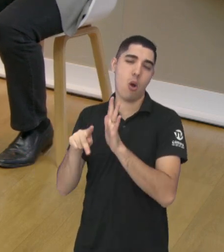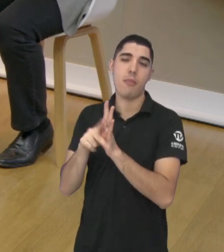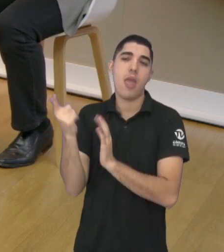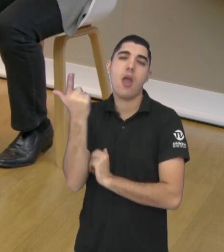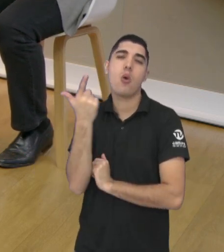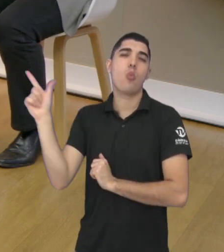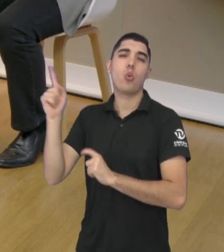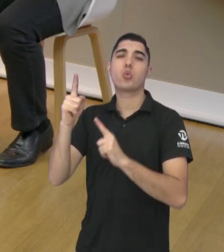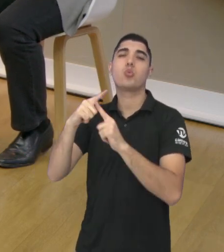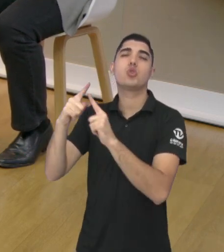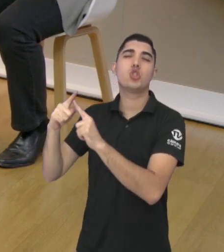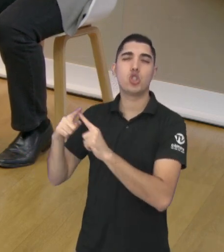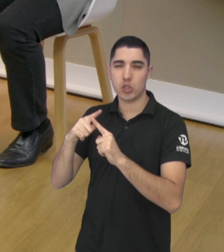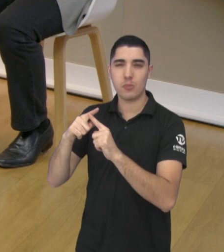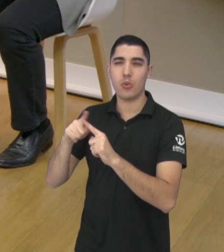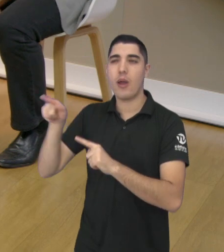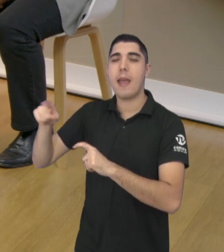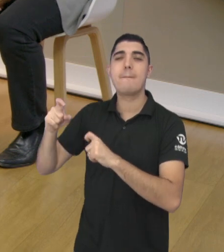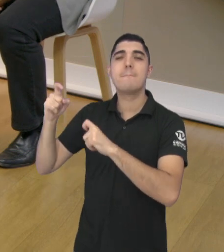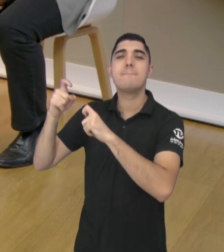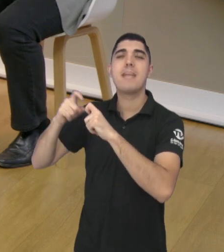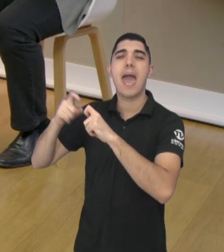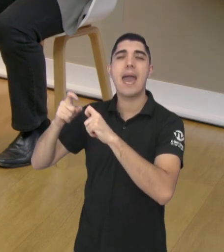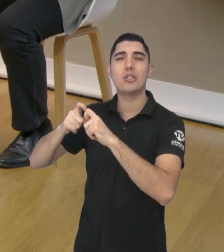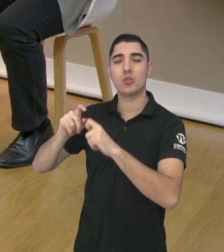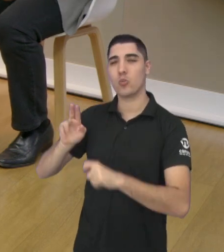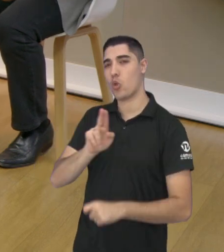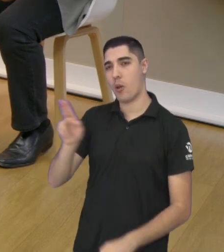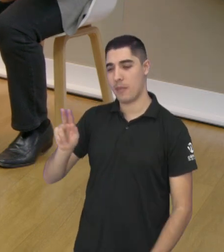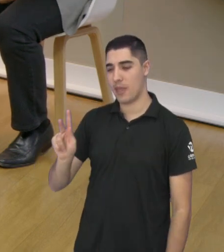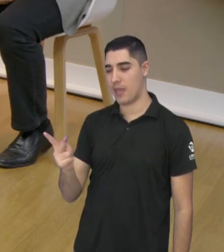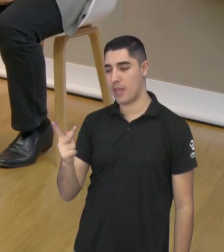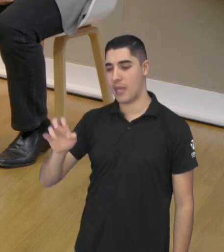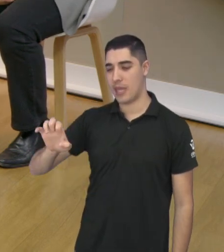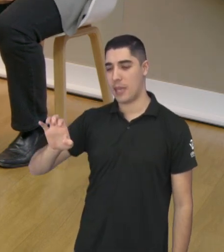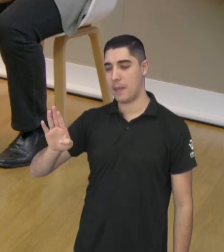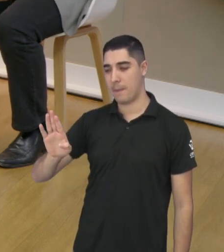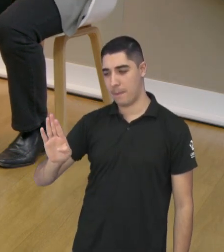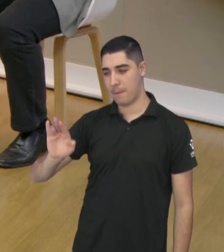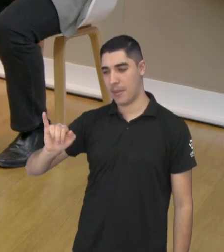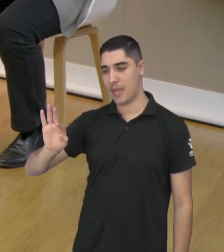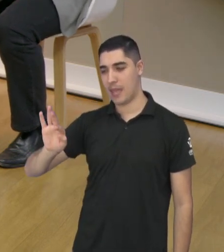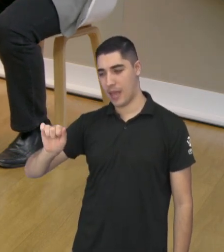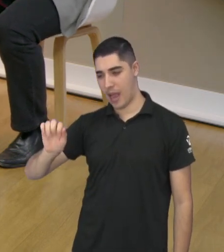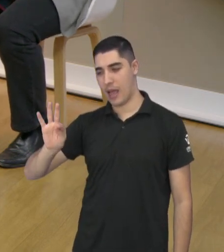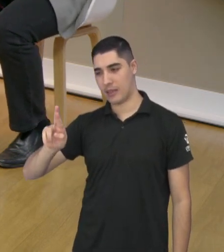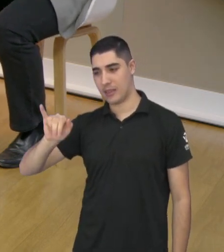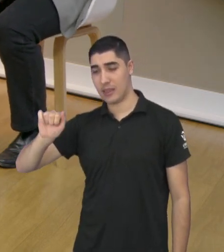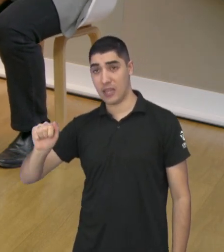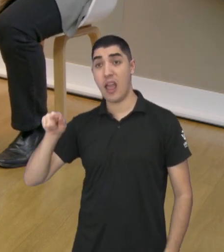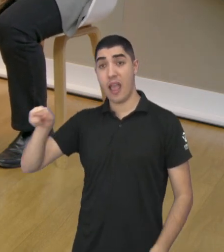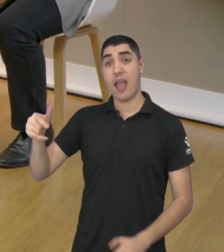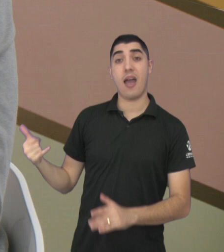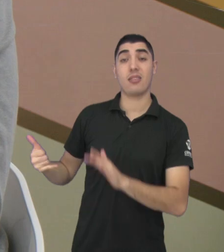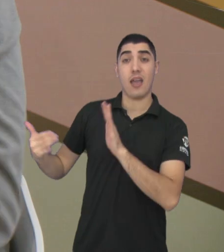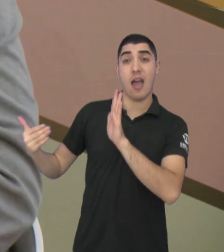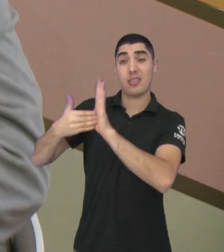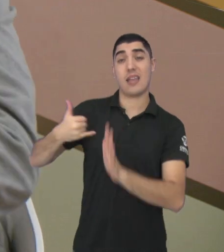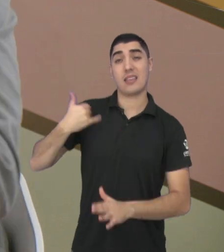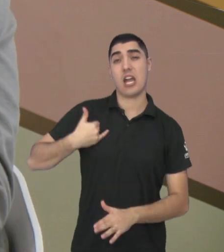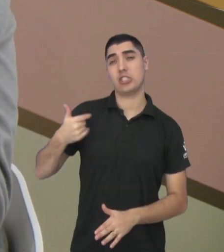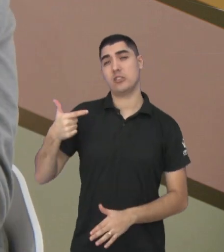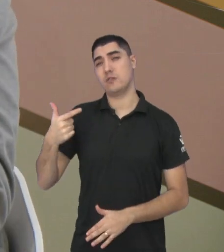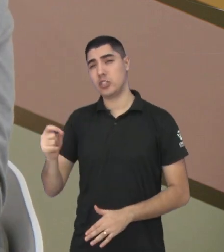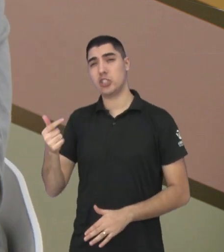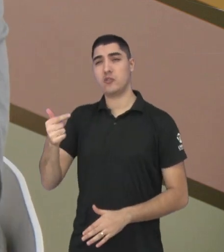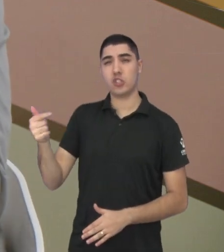ebiatria, que aí a ebiatria, que é o médico do adolescente, isso se estende até os 18, 20, 22 anos de idade. Então, até